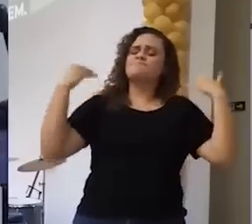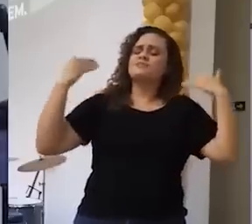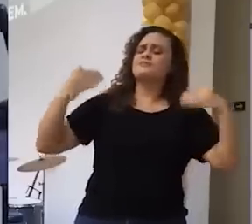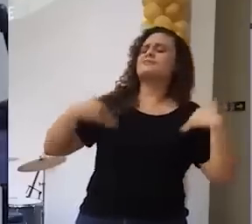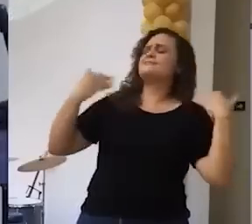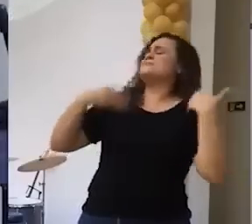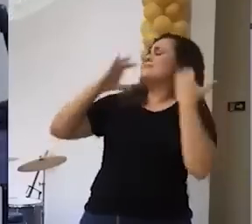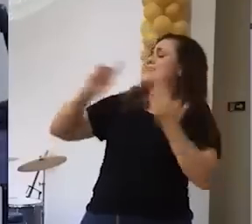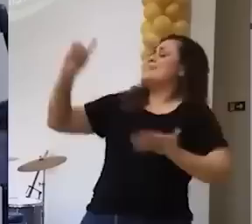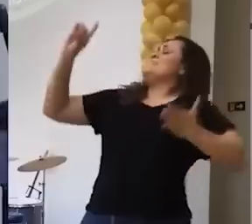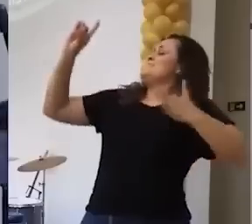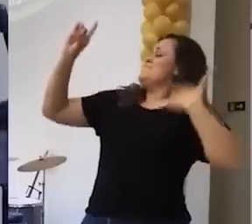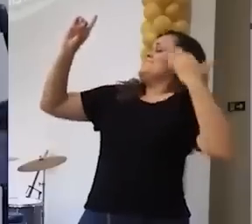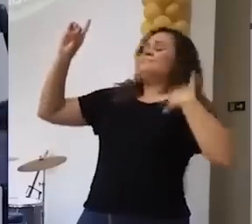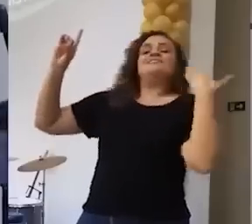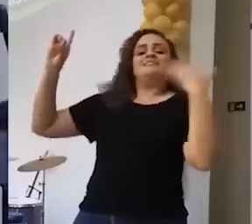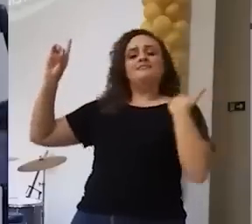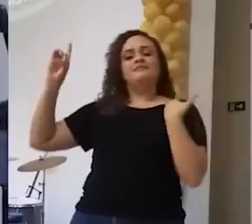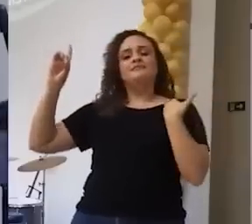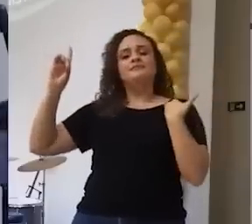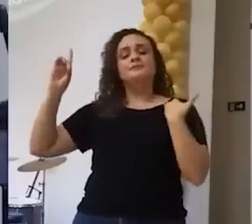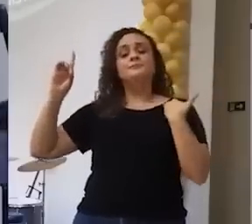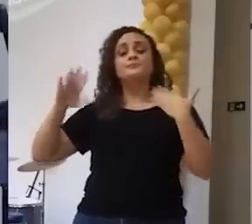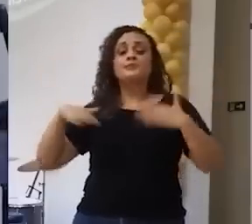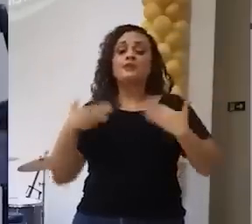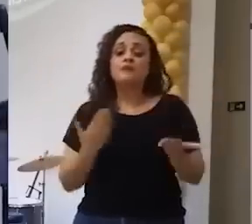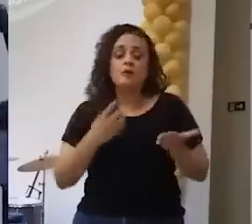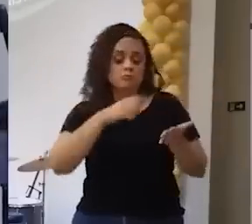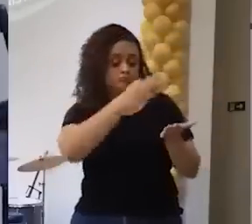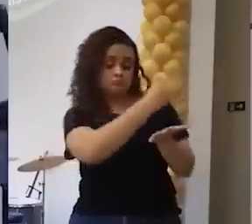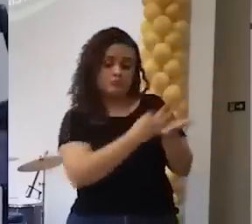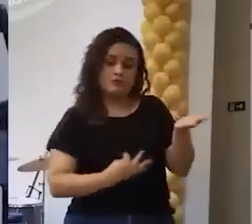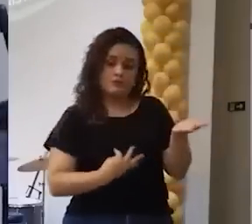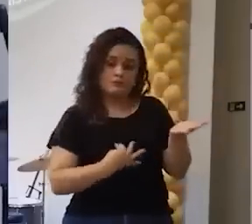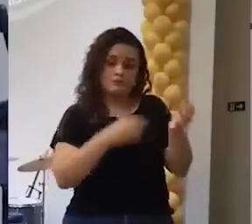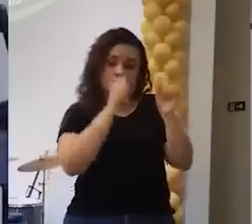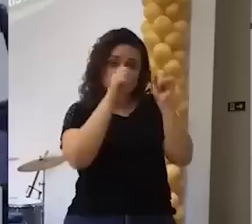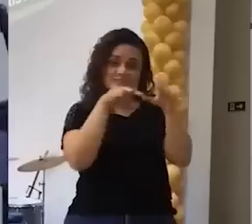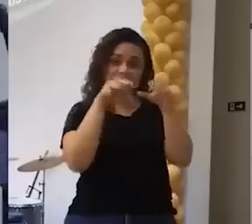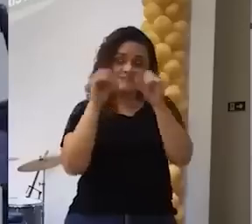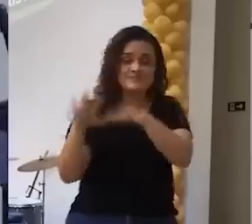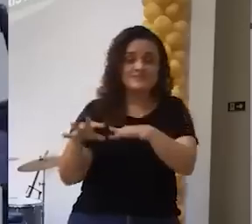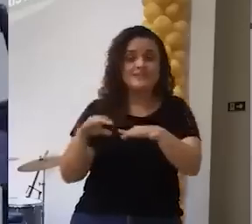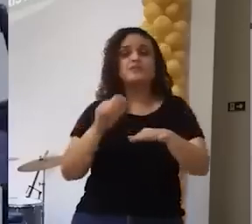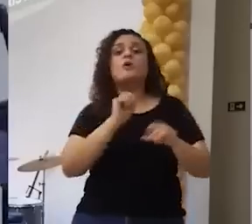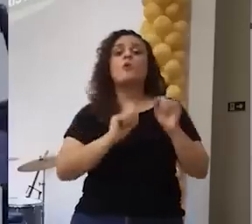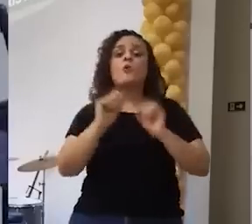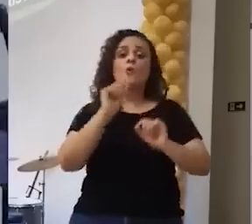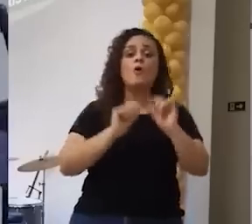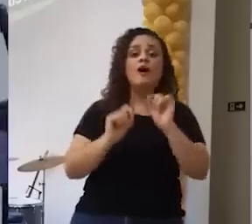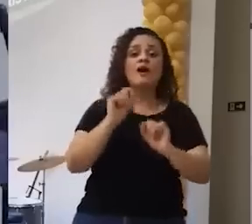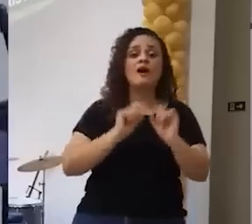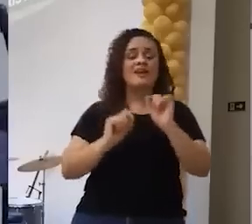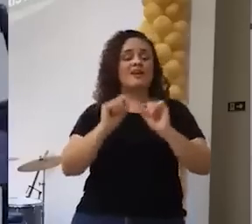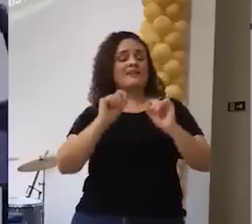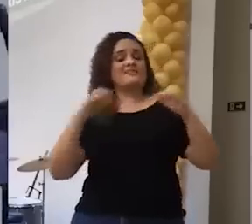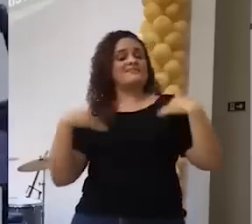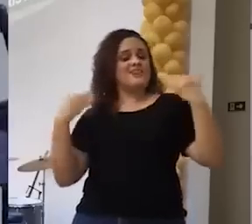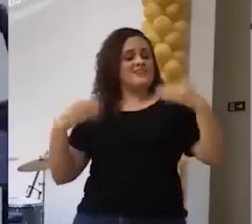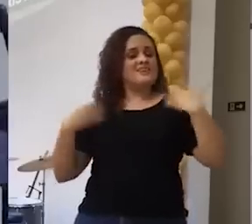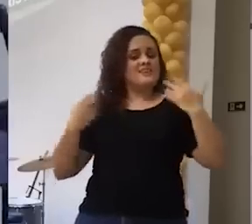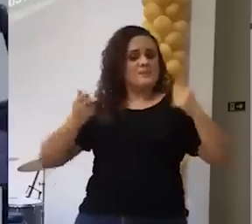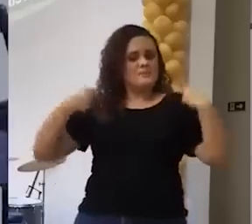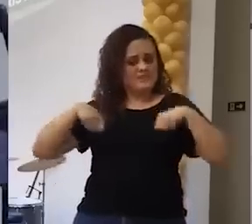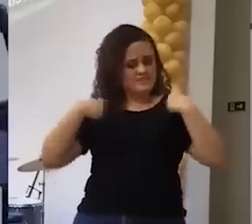Então esse texto nos ensina que a alegria é imperativa, é ultracircunstancial e